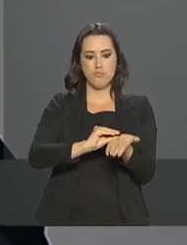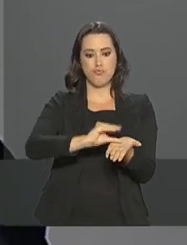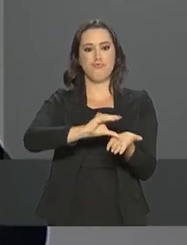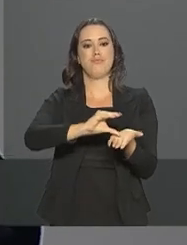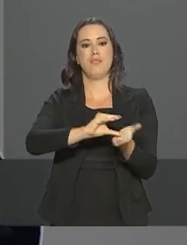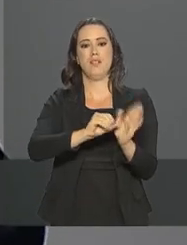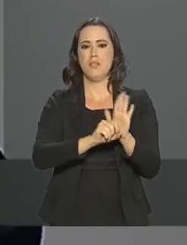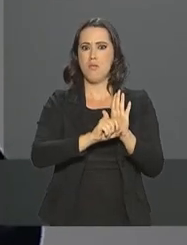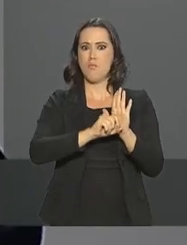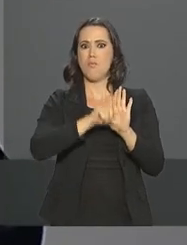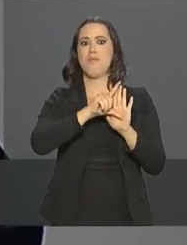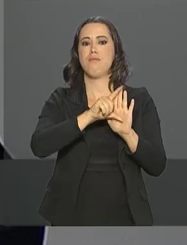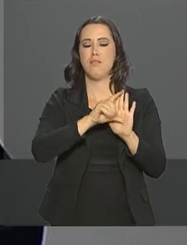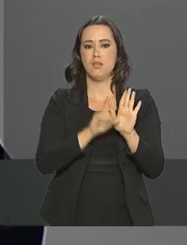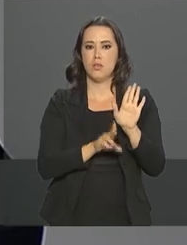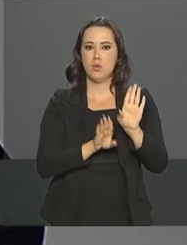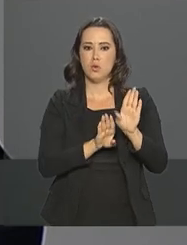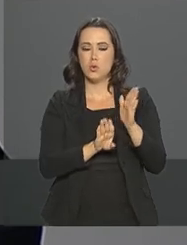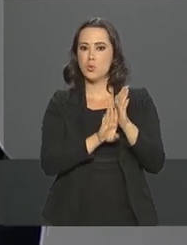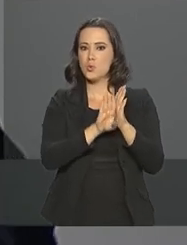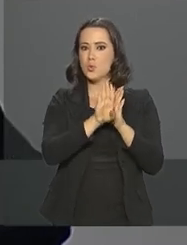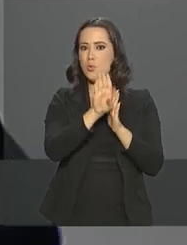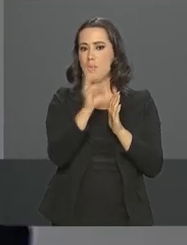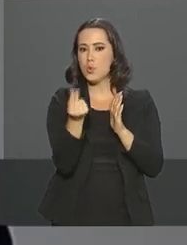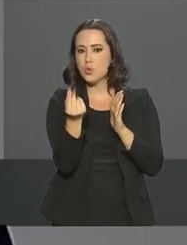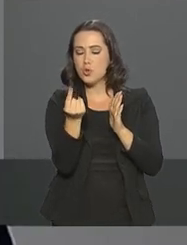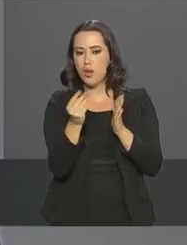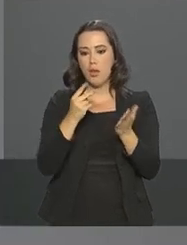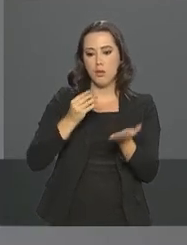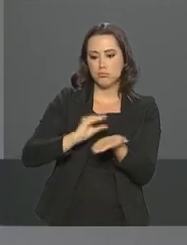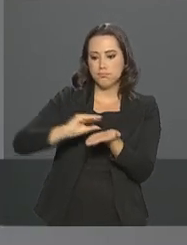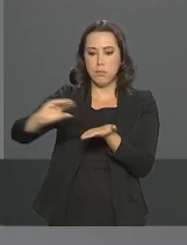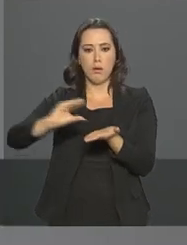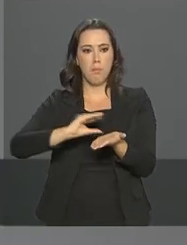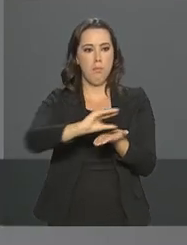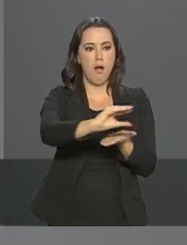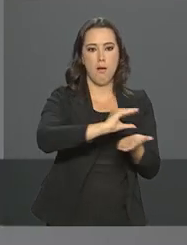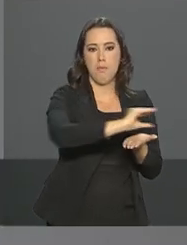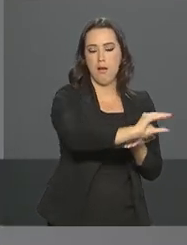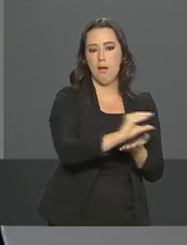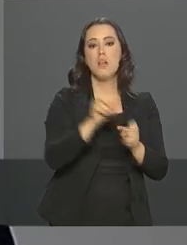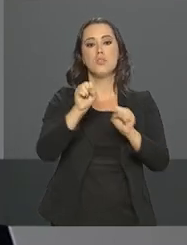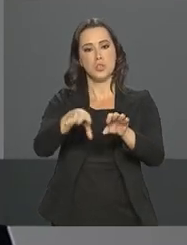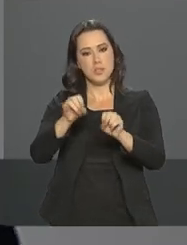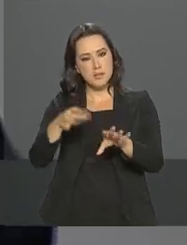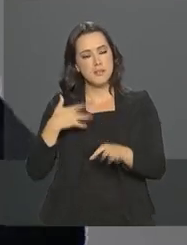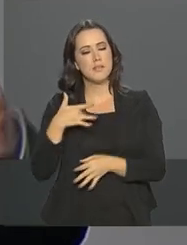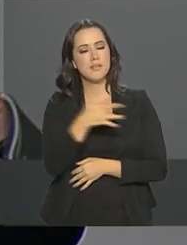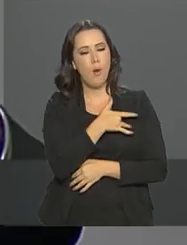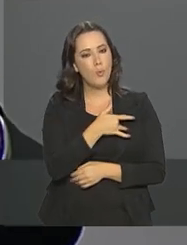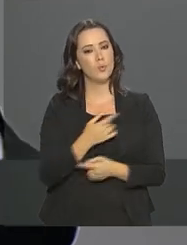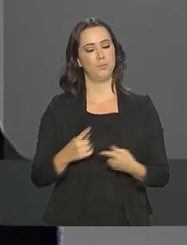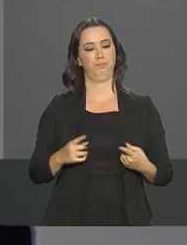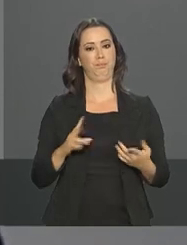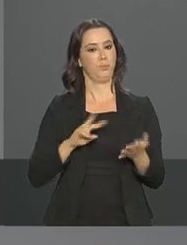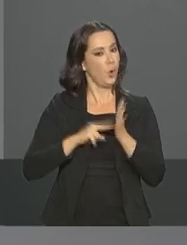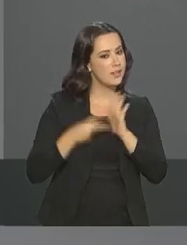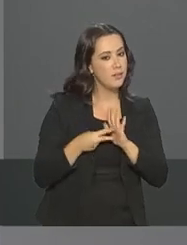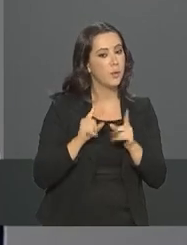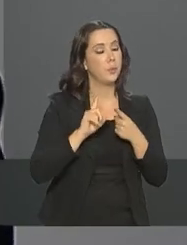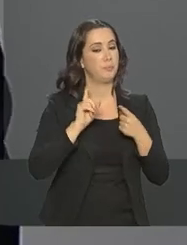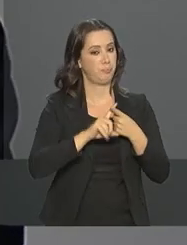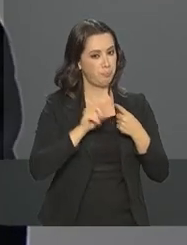verbas de educação e saúde portanto a responsabilidade fiscal significou o primeiro uma